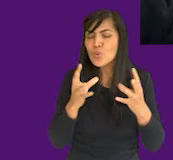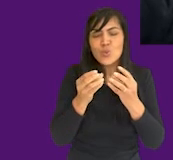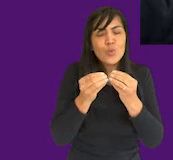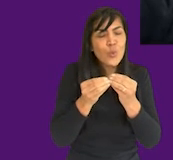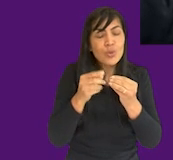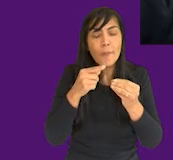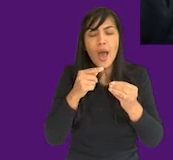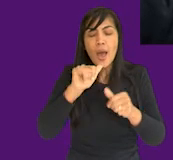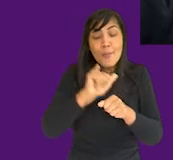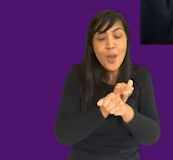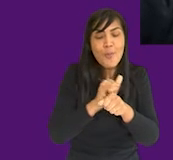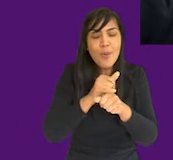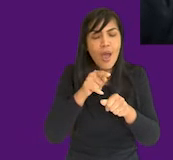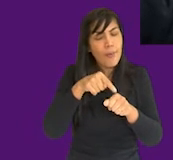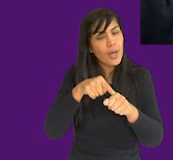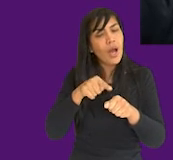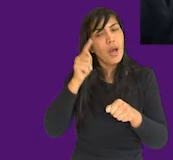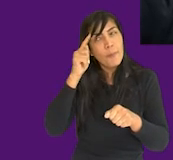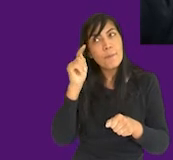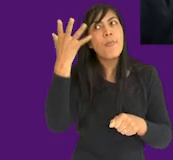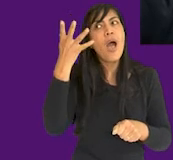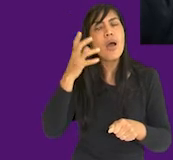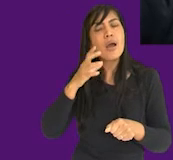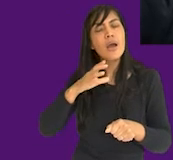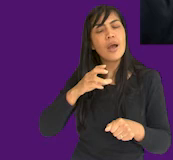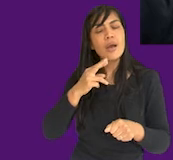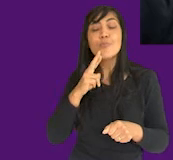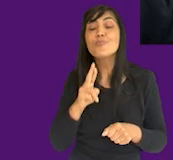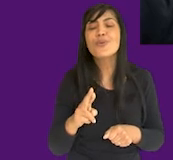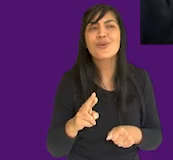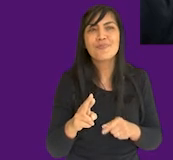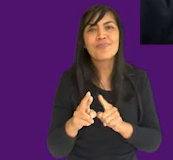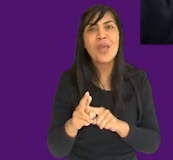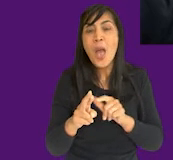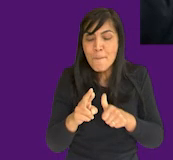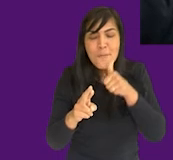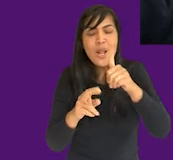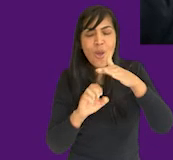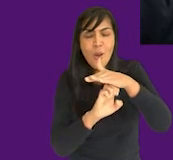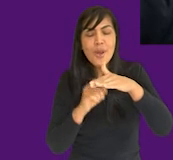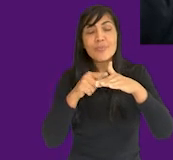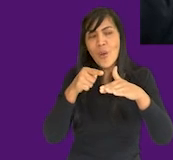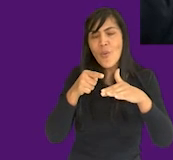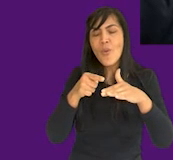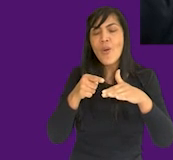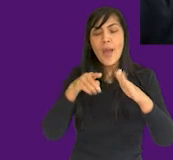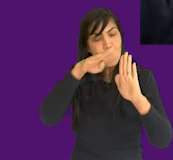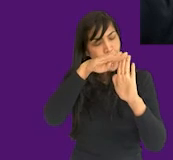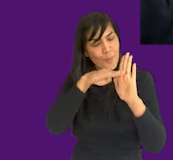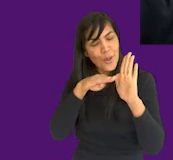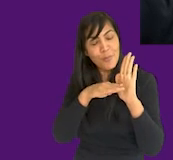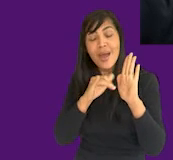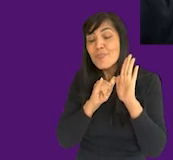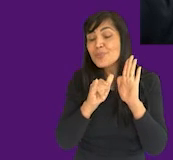isso para que as decisões estratégicas possam ser tomadas as melhores para sua empresa é isso que acontece nesse shopping de